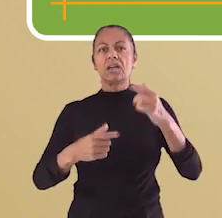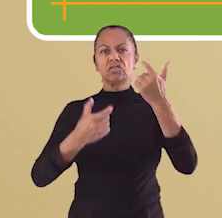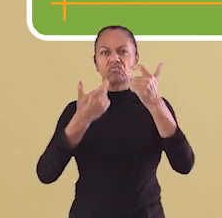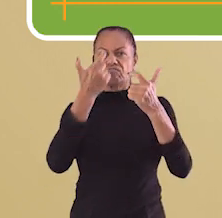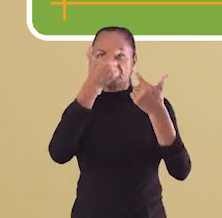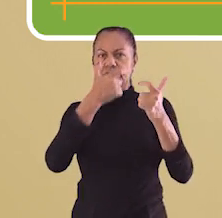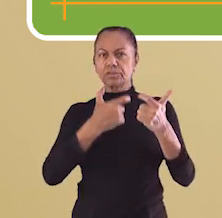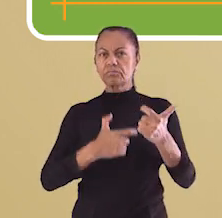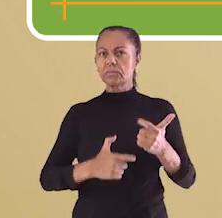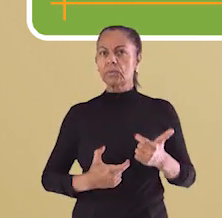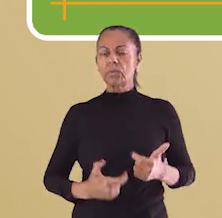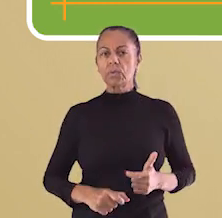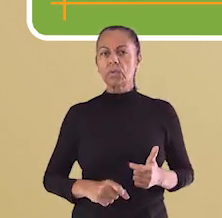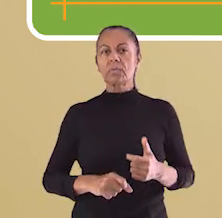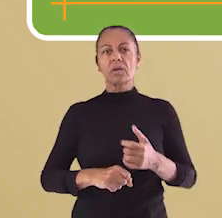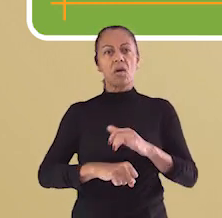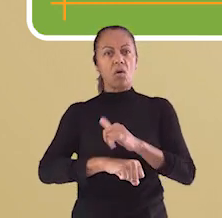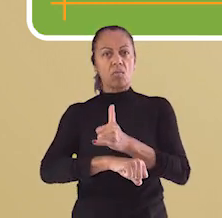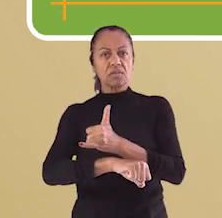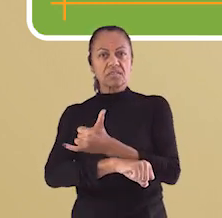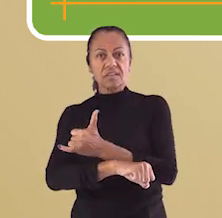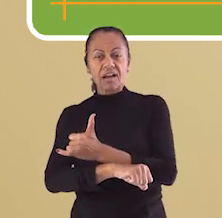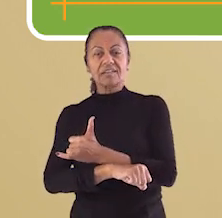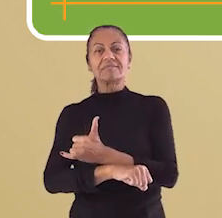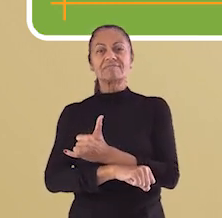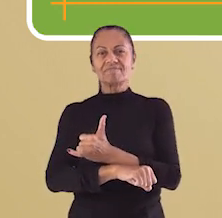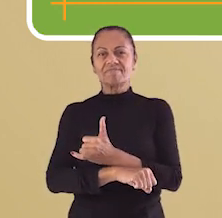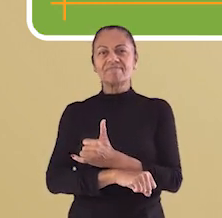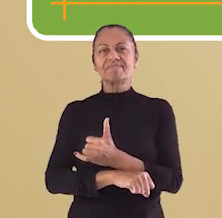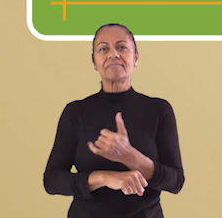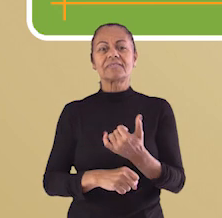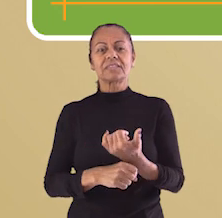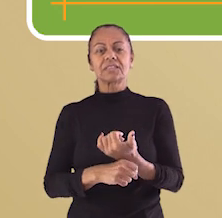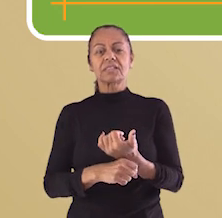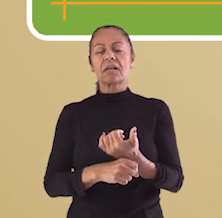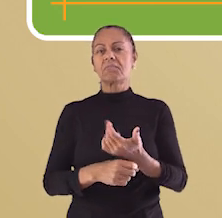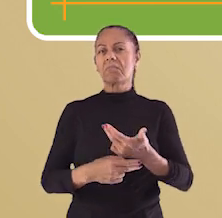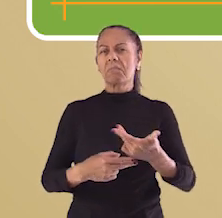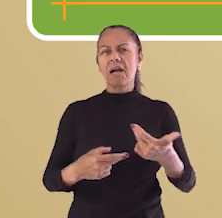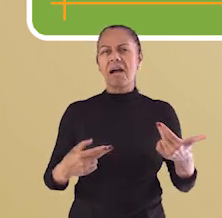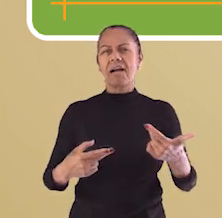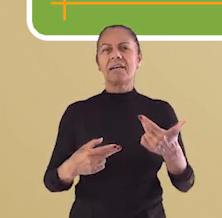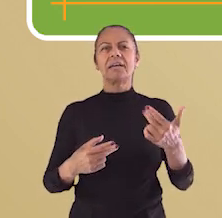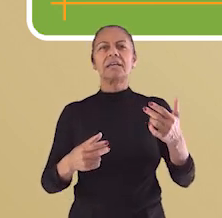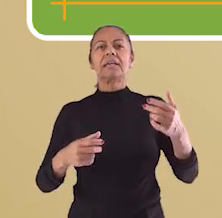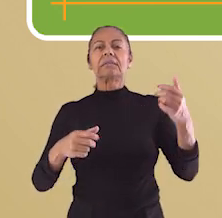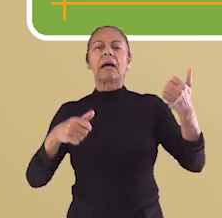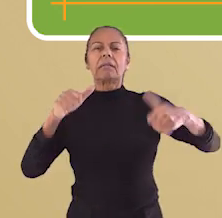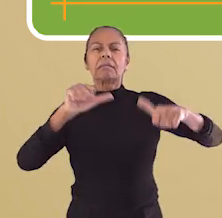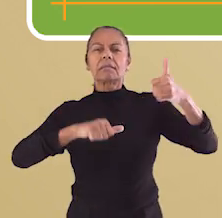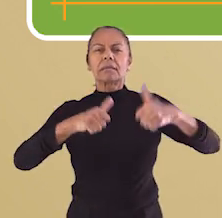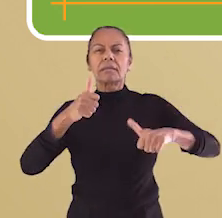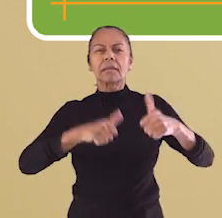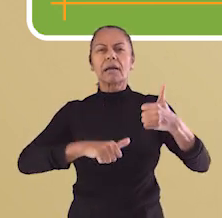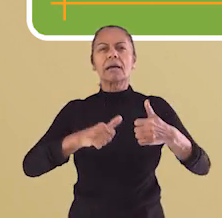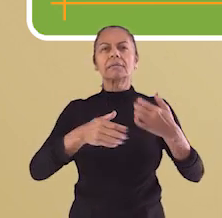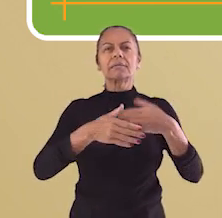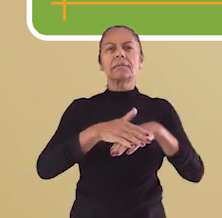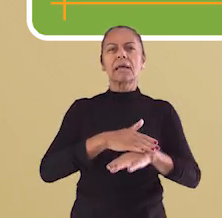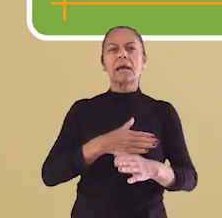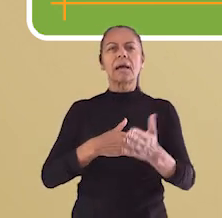etc., entre crianças, jovens, a partir da análise de seus hábitos, tipos de quantidade de alimento